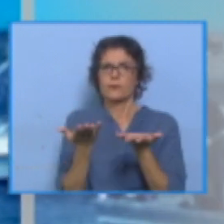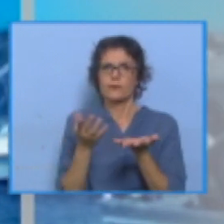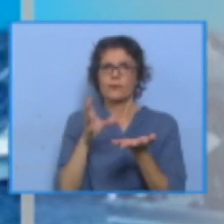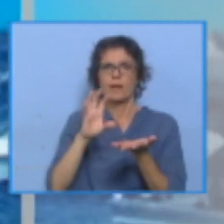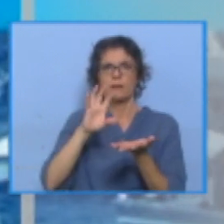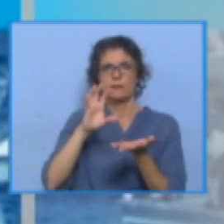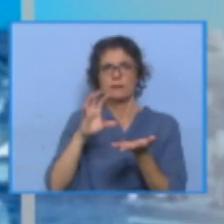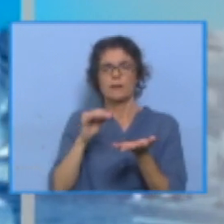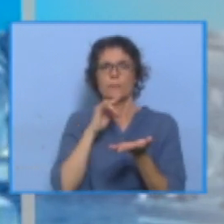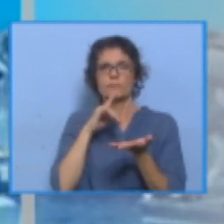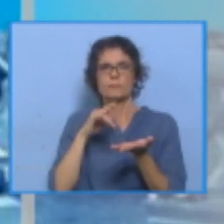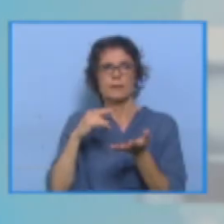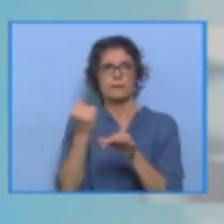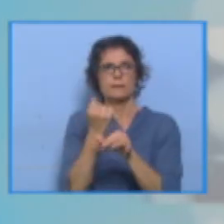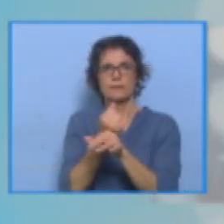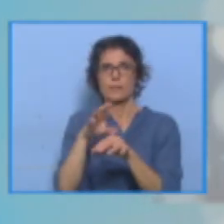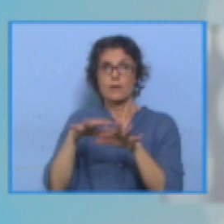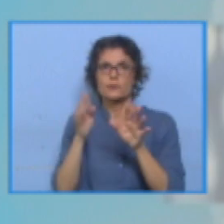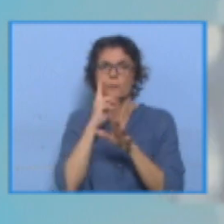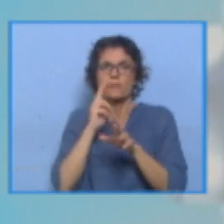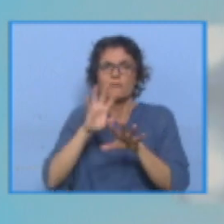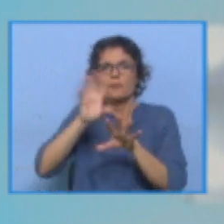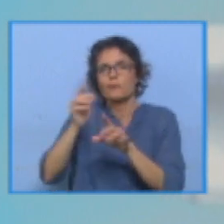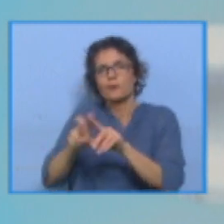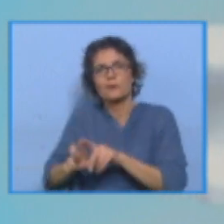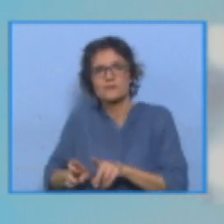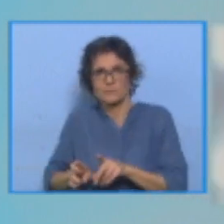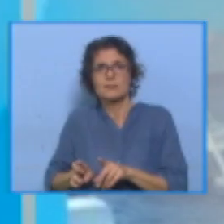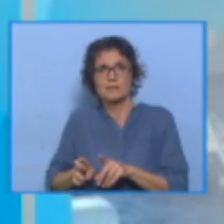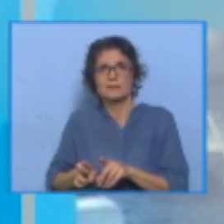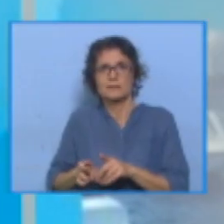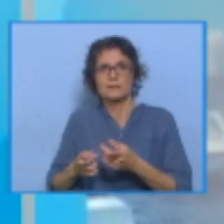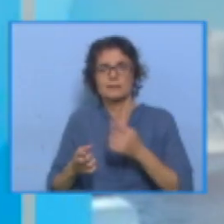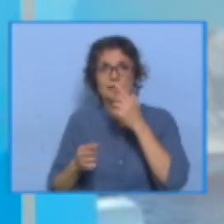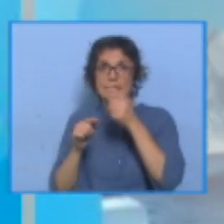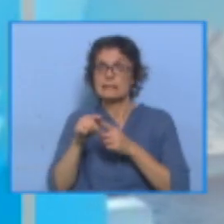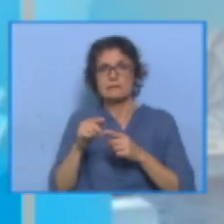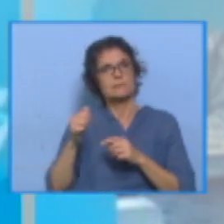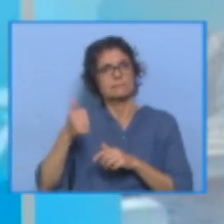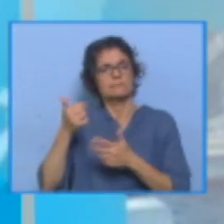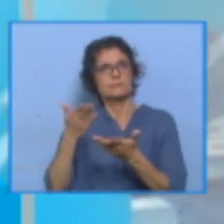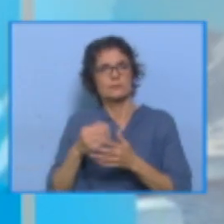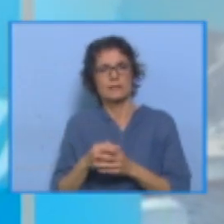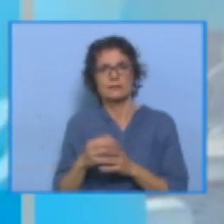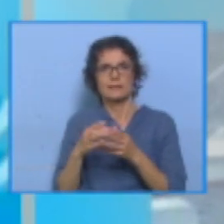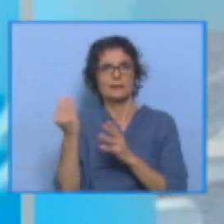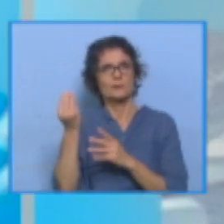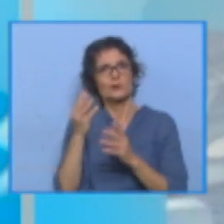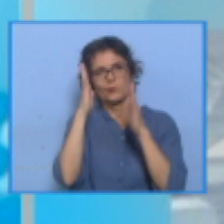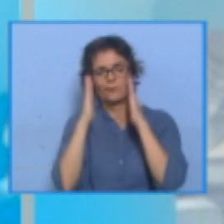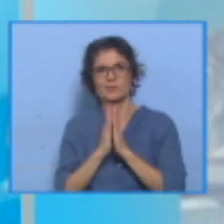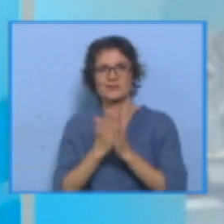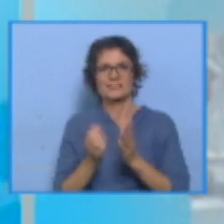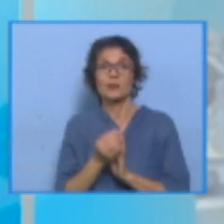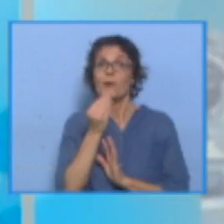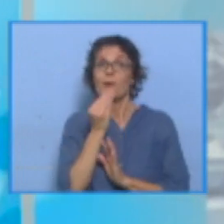trabalharmos esta nossa fé. Portanto, esse é, se calhar, um dos pontos muito fortes das equipas de Jovens de Nossa Senhora. Muito bem, Miguel, Tomás,